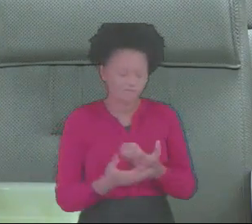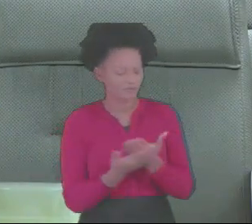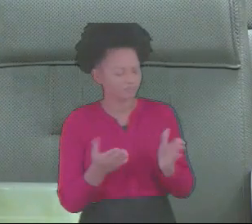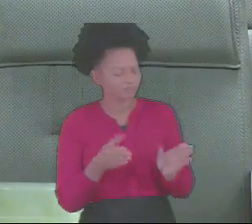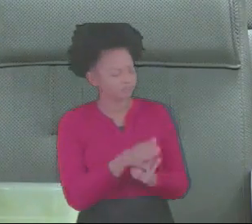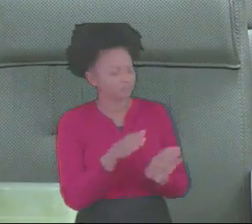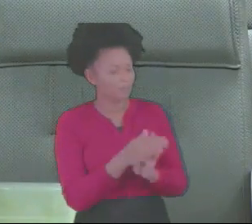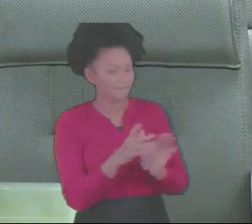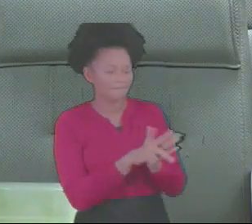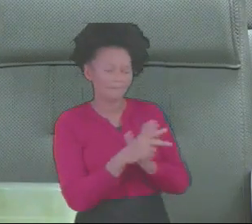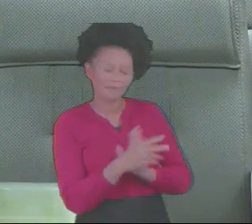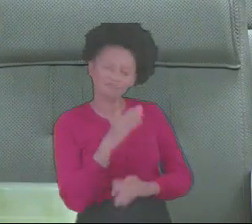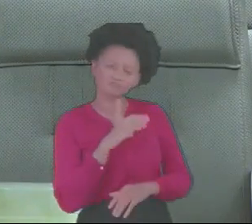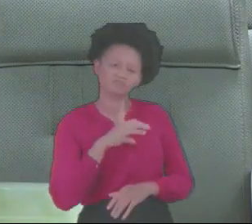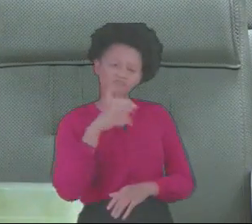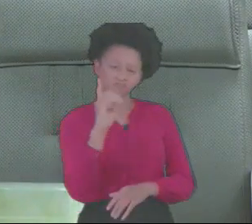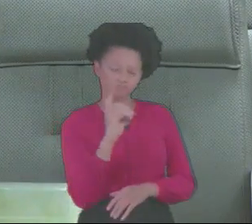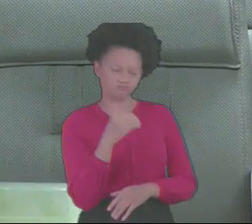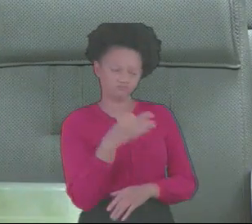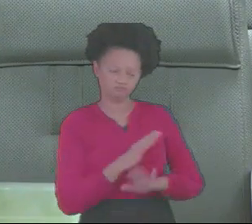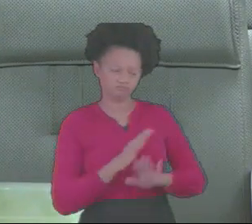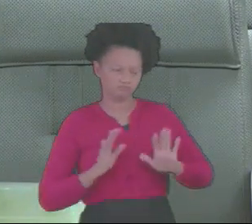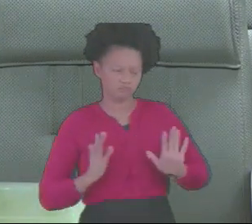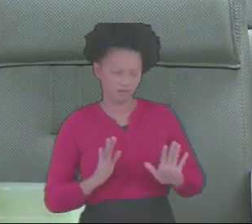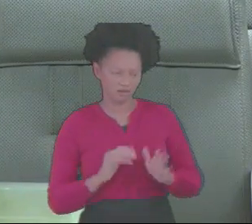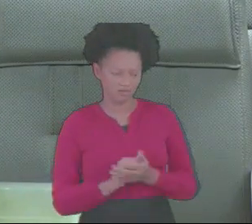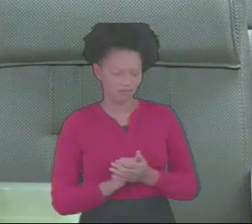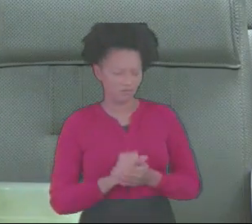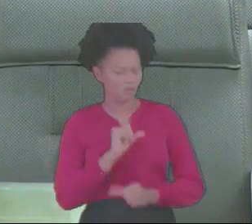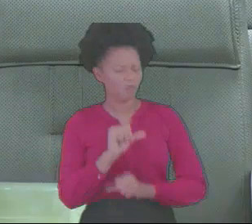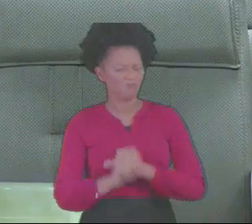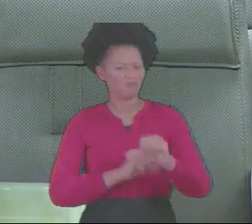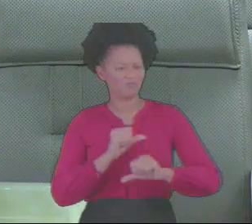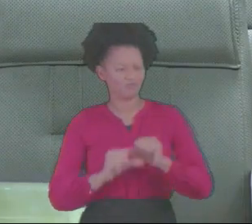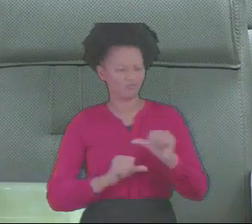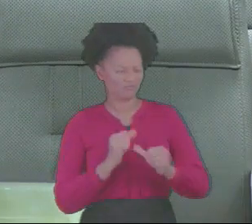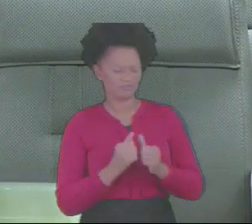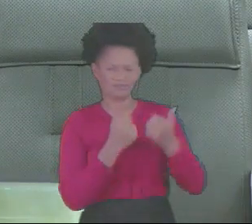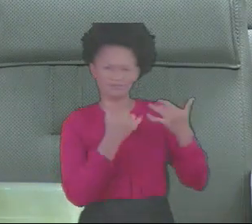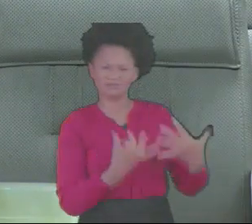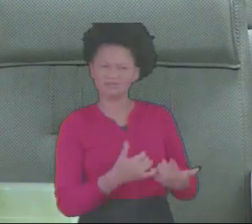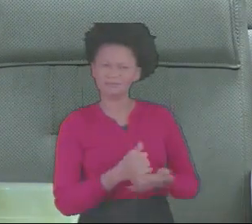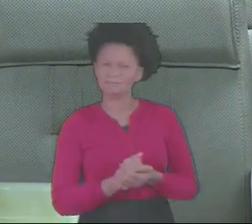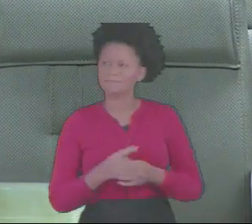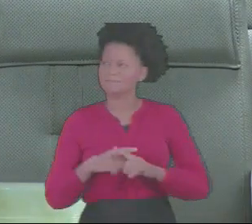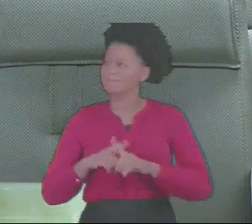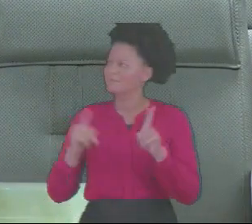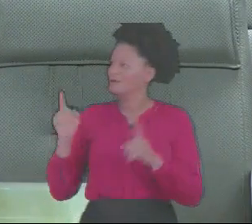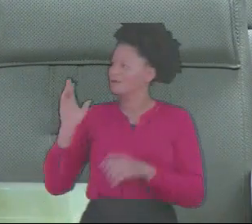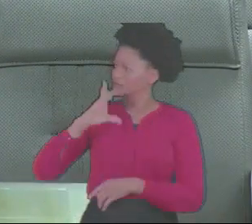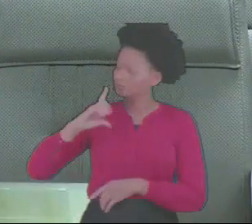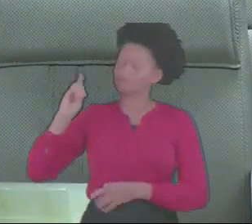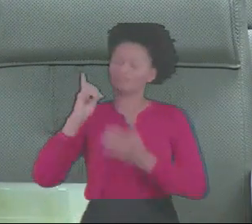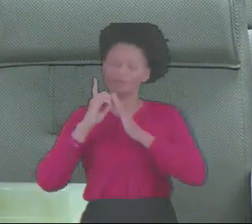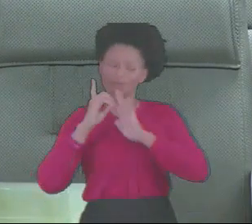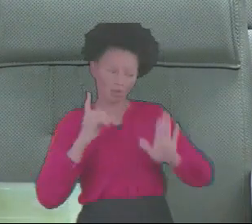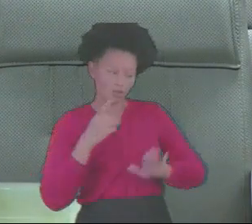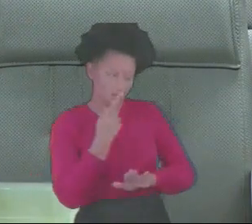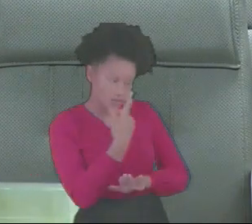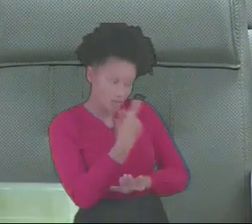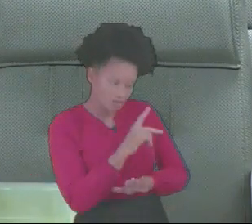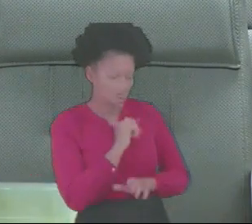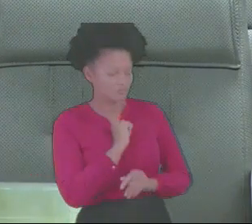Deus e desfaz o que disse para Davi é mas Deus promete clique dentro da sua